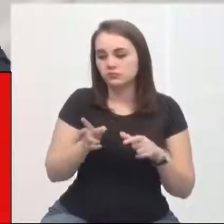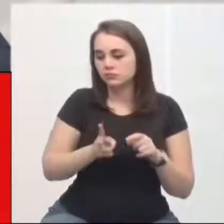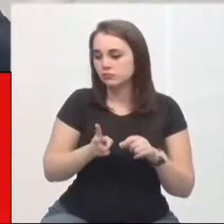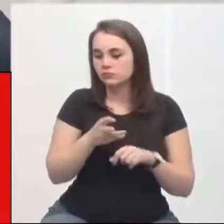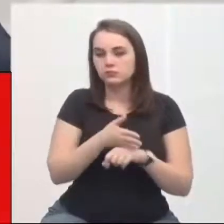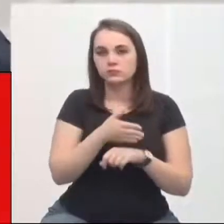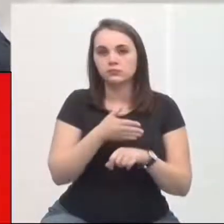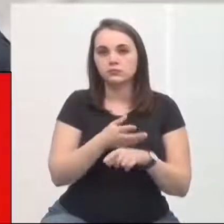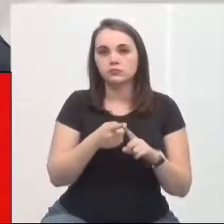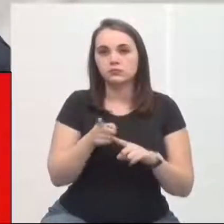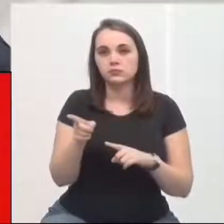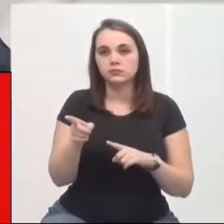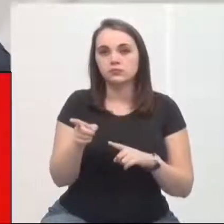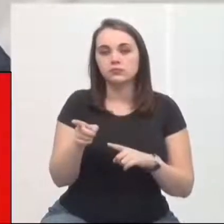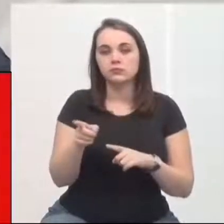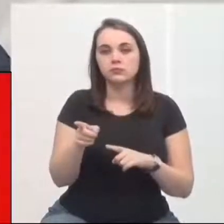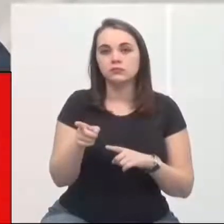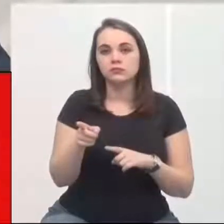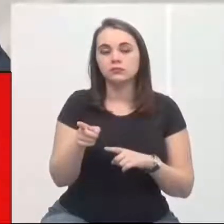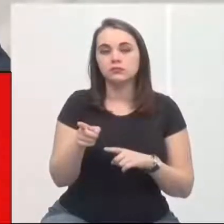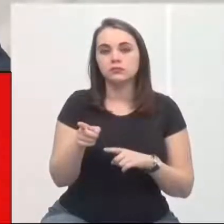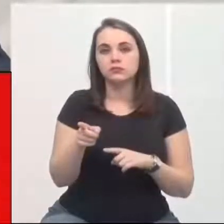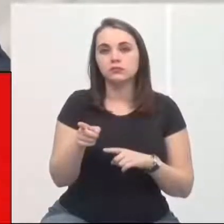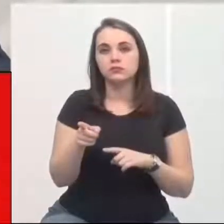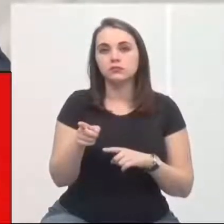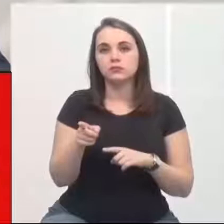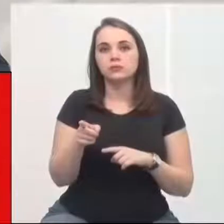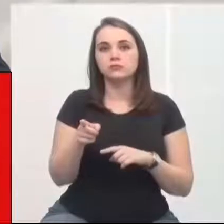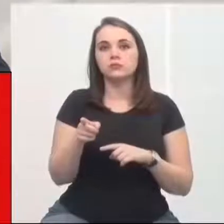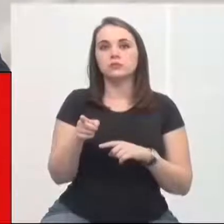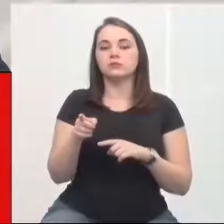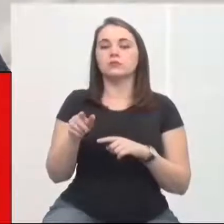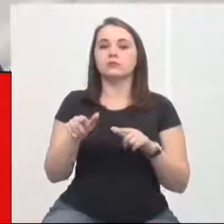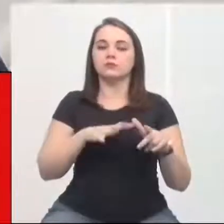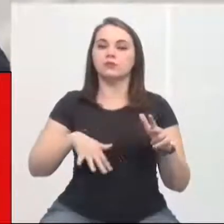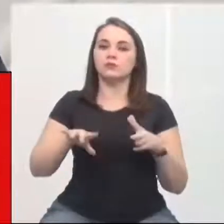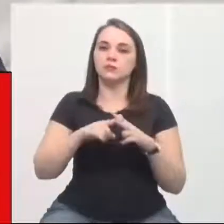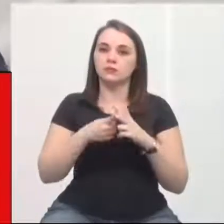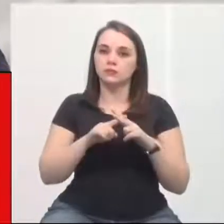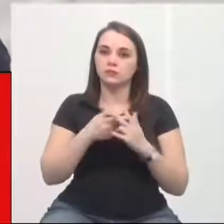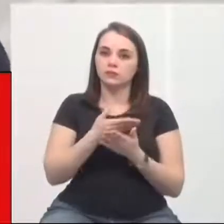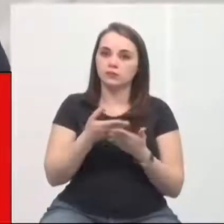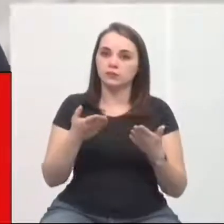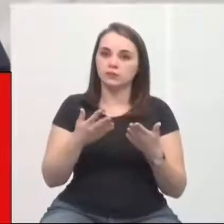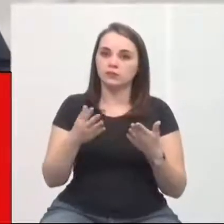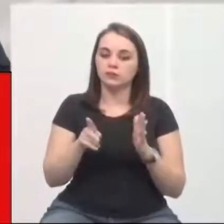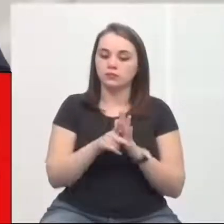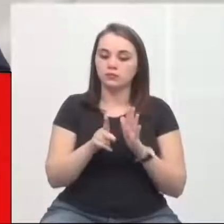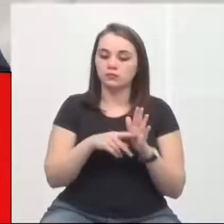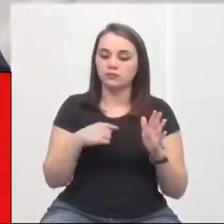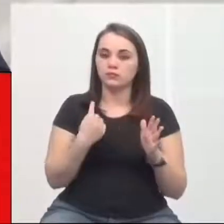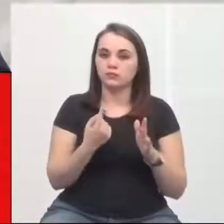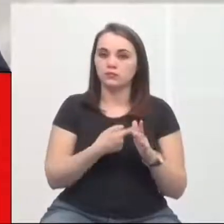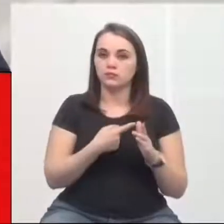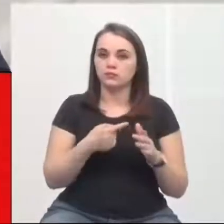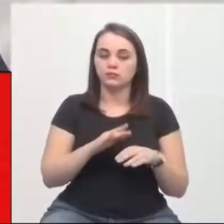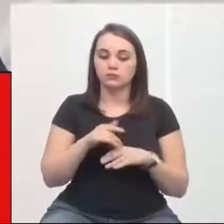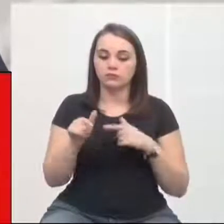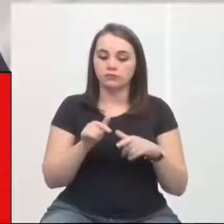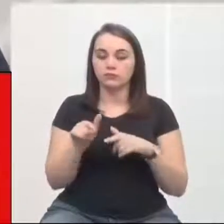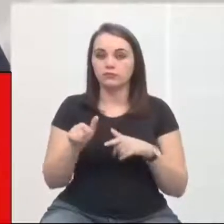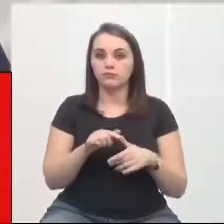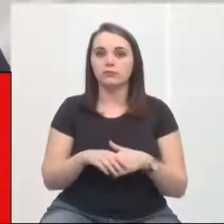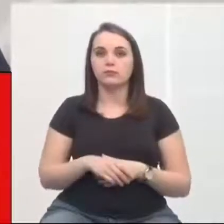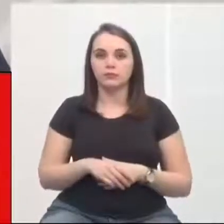até porque ele também, juntamente com o Mário, fazem parte da oficina, e a oficina é o nosso braço dentro da secretaria de